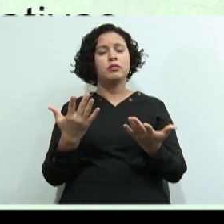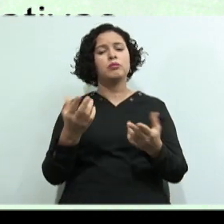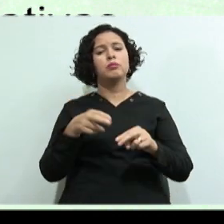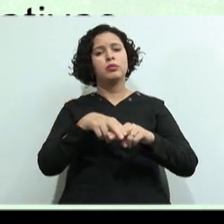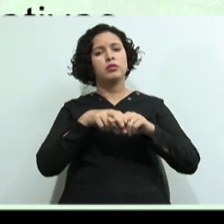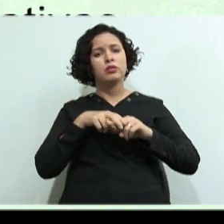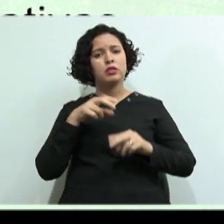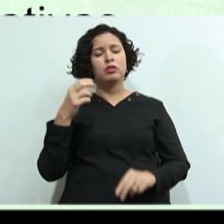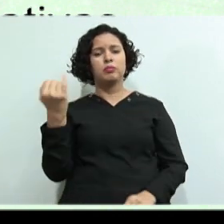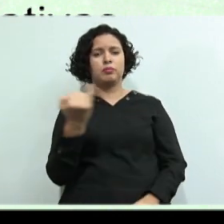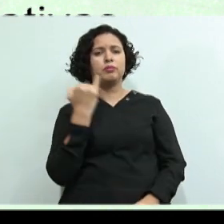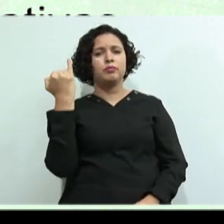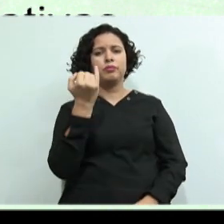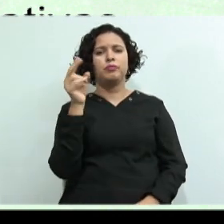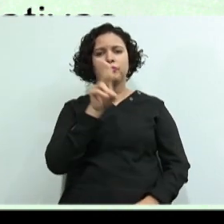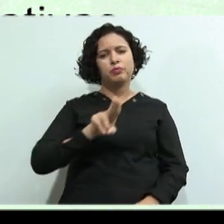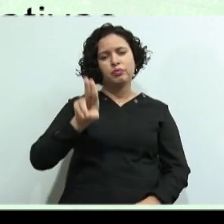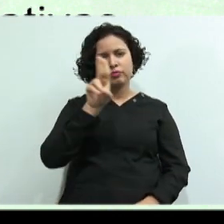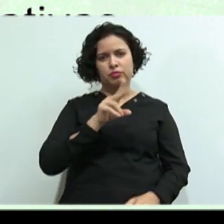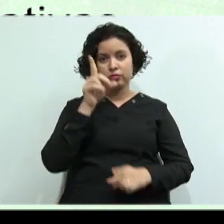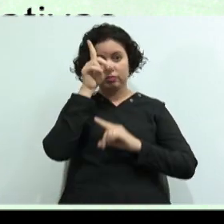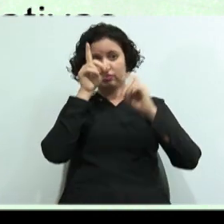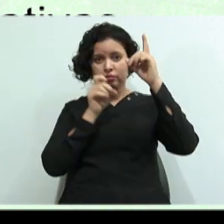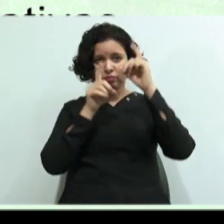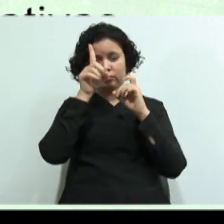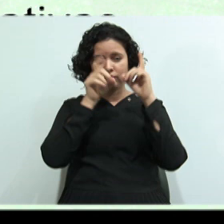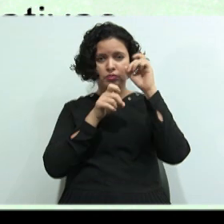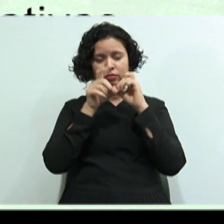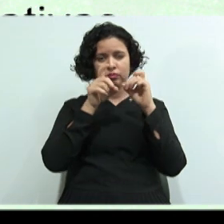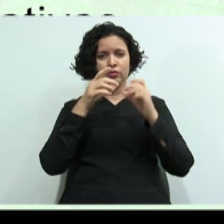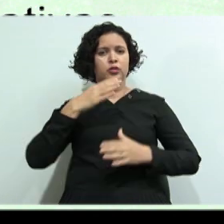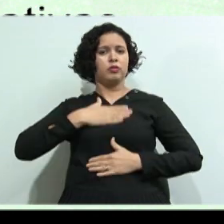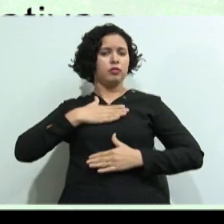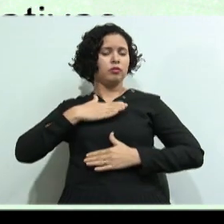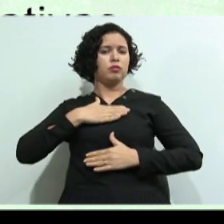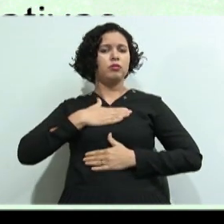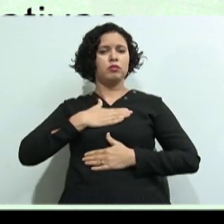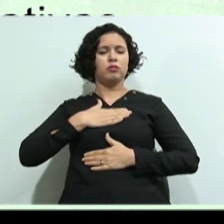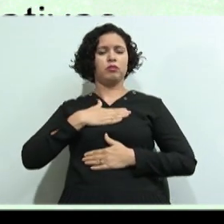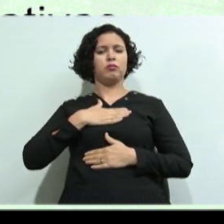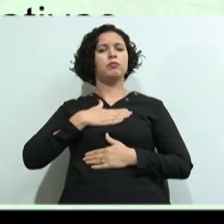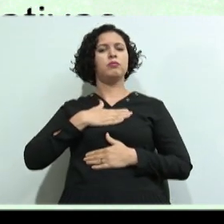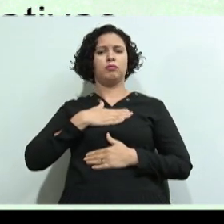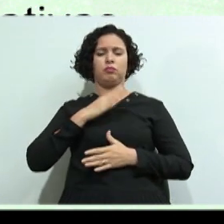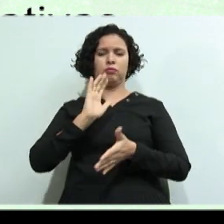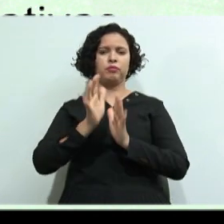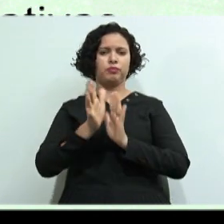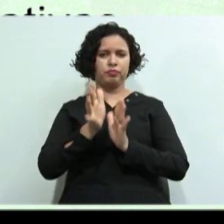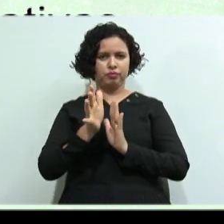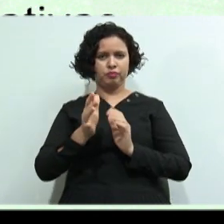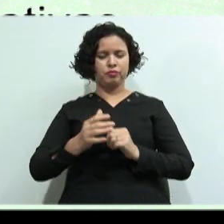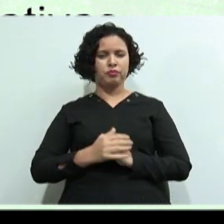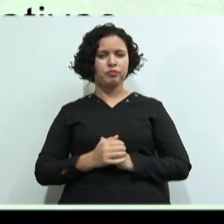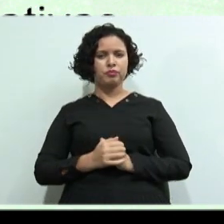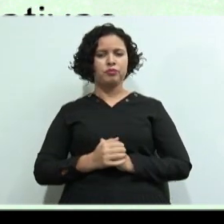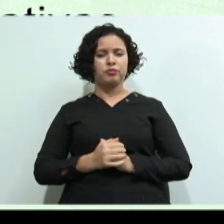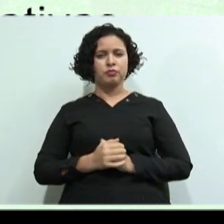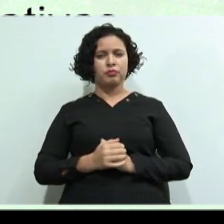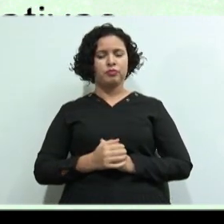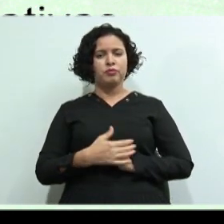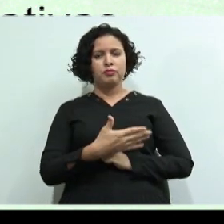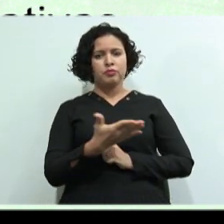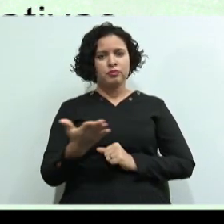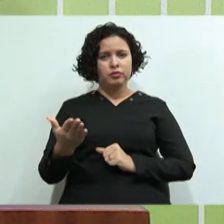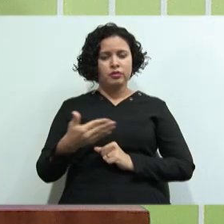muito importante o uso dessas expressões faciais e corporais na língua de sinais. Eu espero